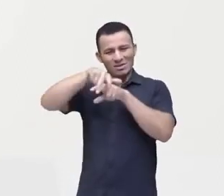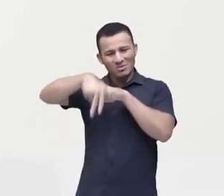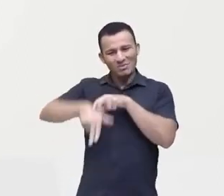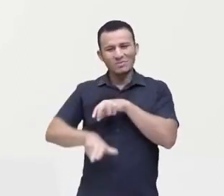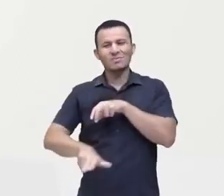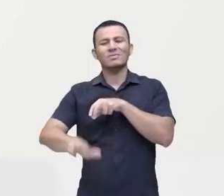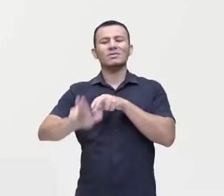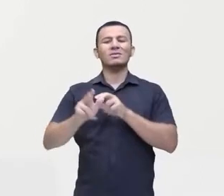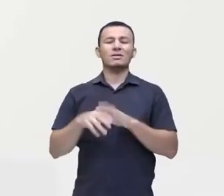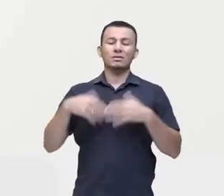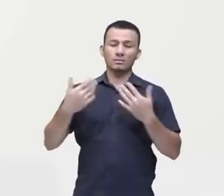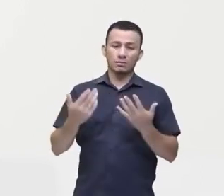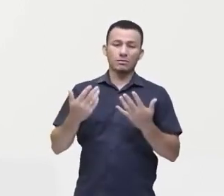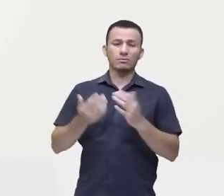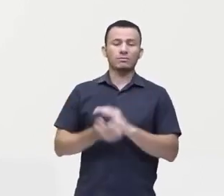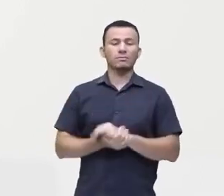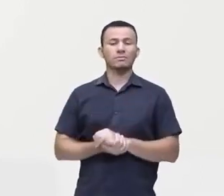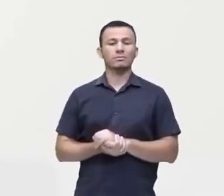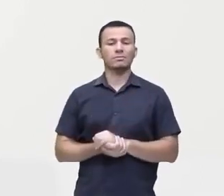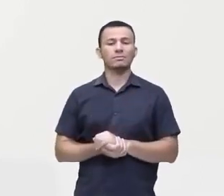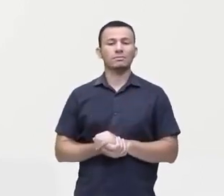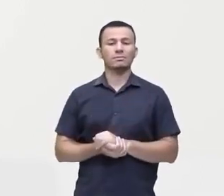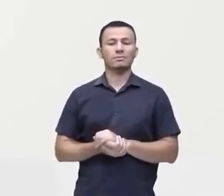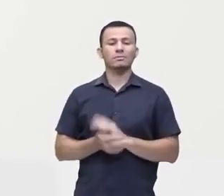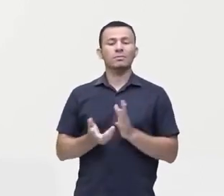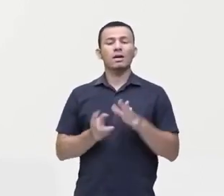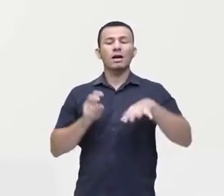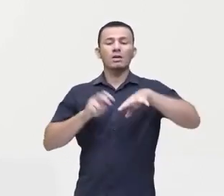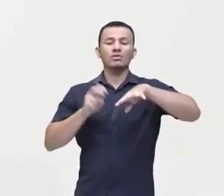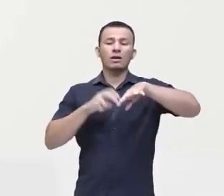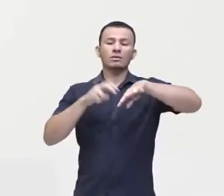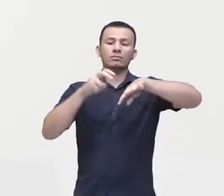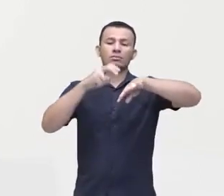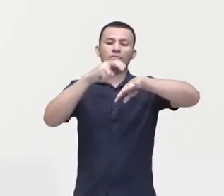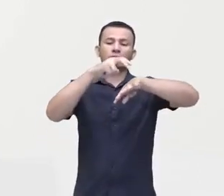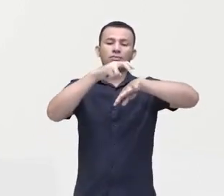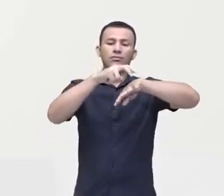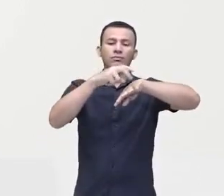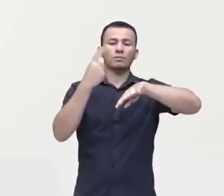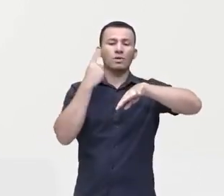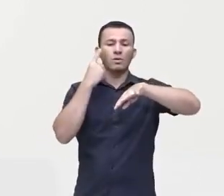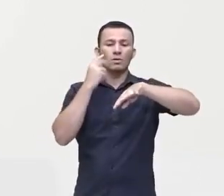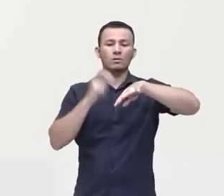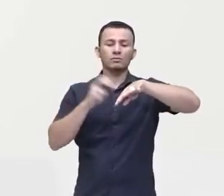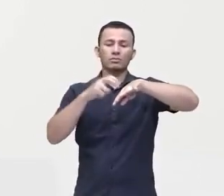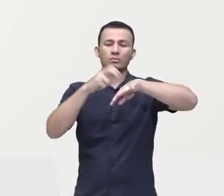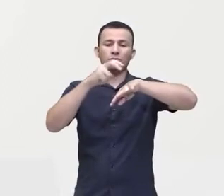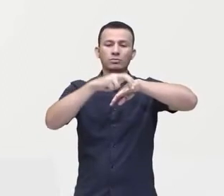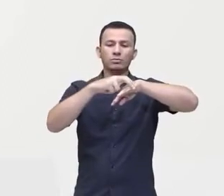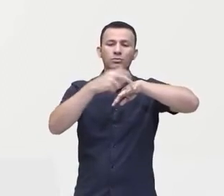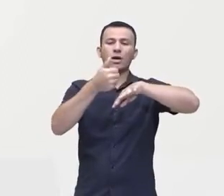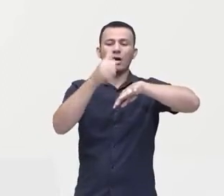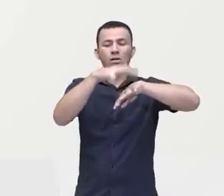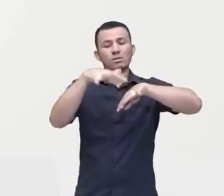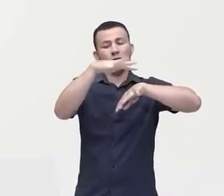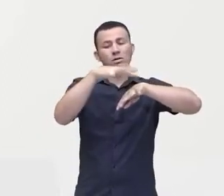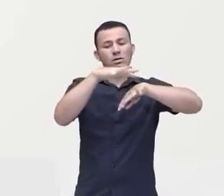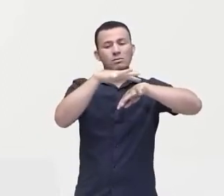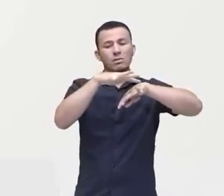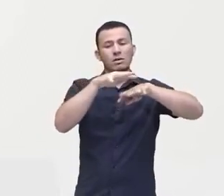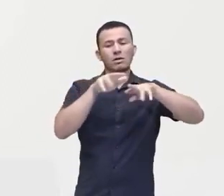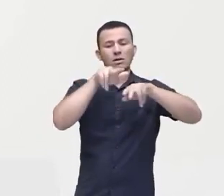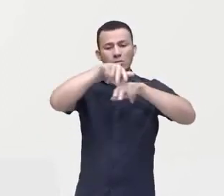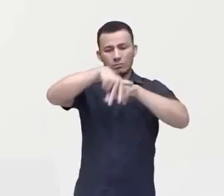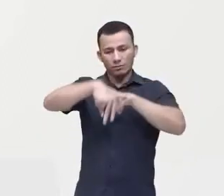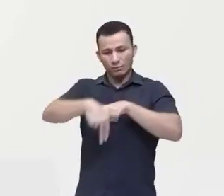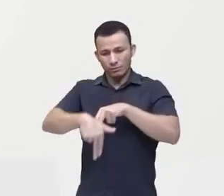escorregar. Quando eu subo a escadinha, que eu fico aqui, ó, eu estou em cima. Aí quando eu